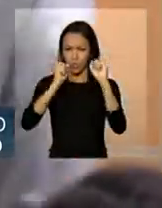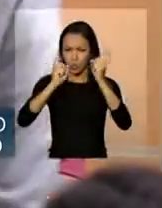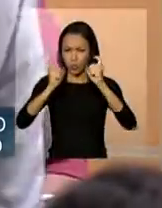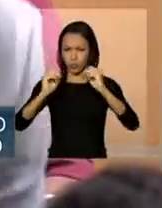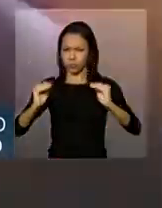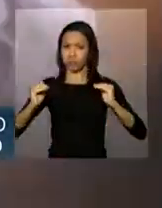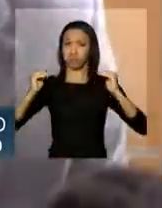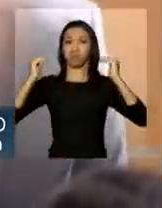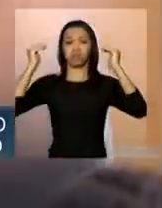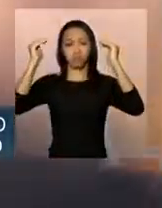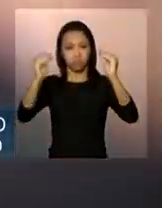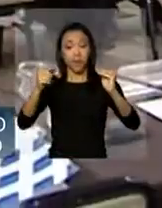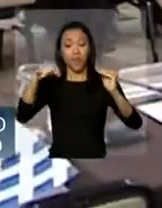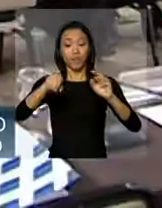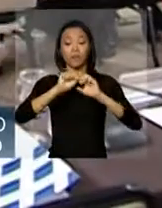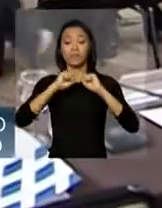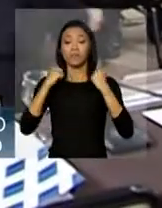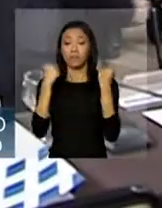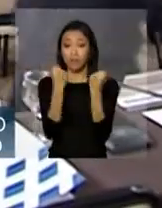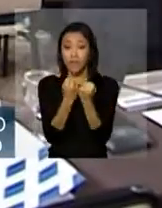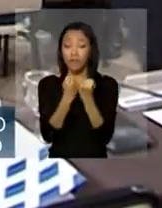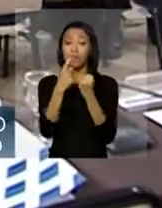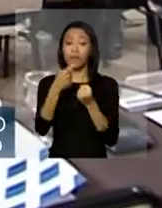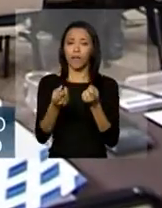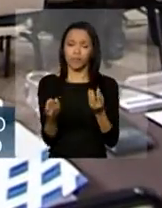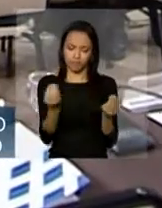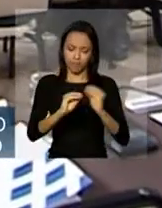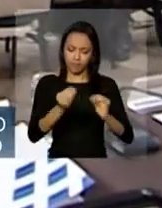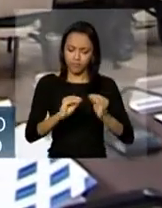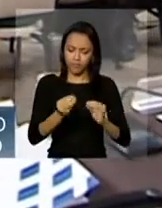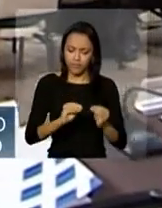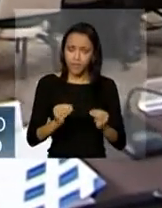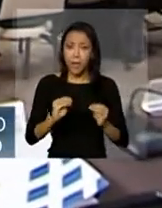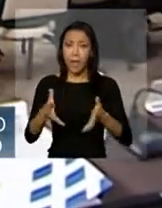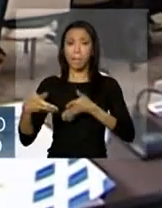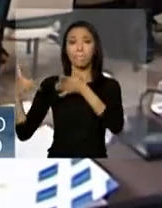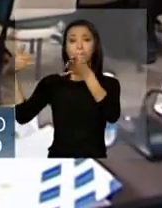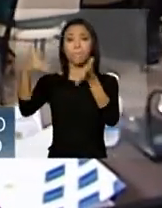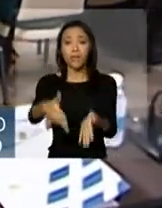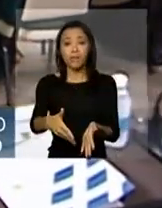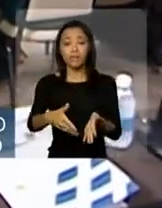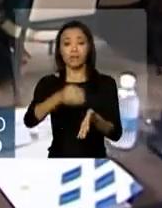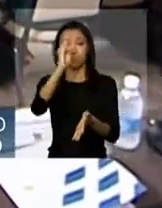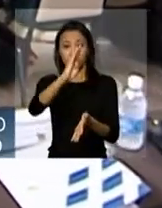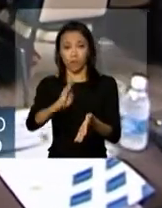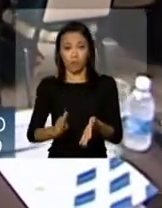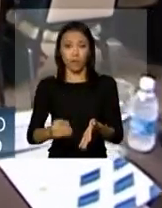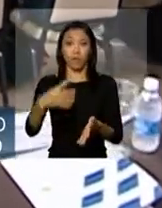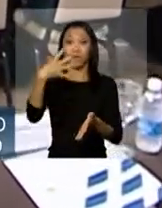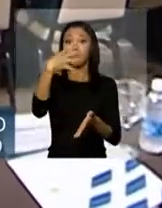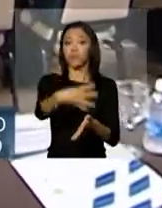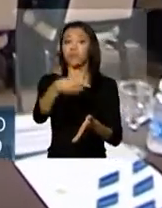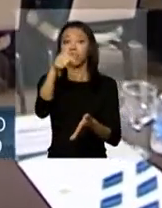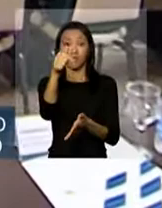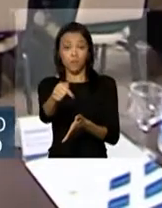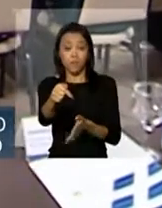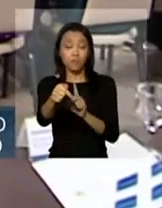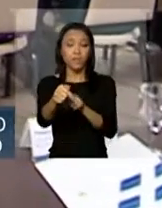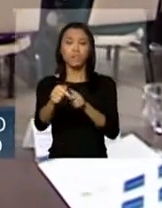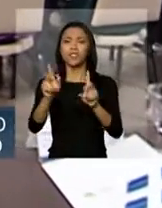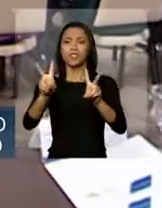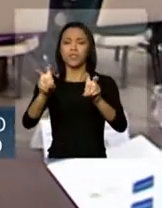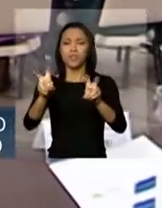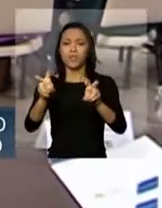seminário produzirá subsídios à participação do Brasil na 47ª sessão da Comissão de População